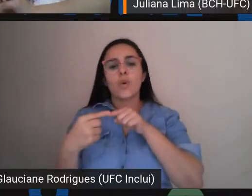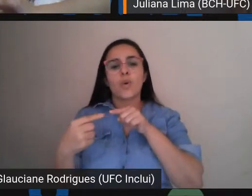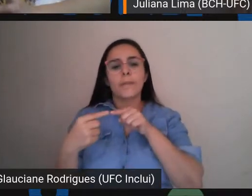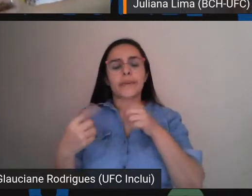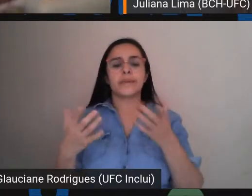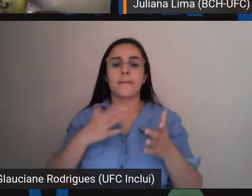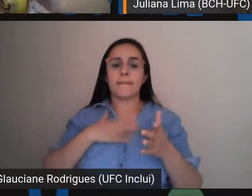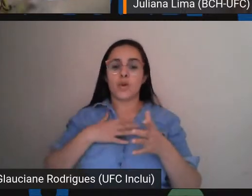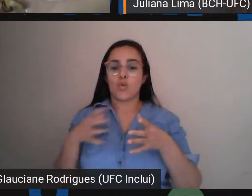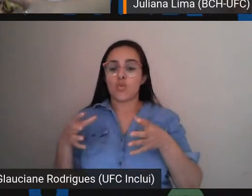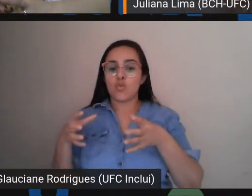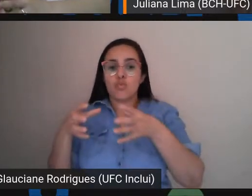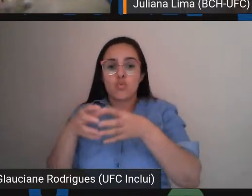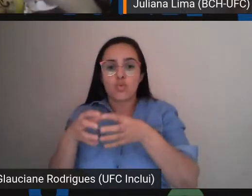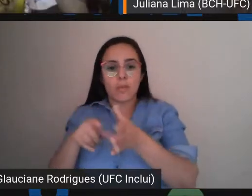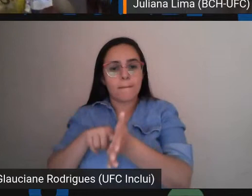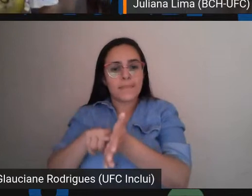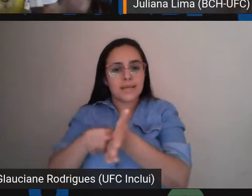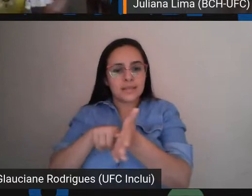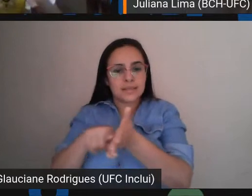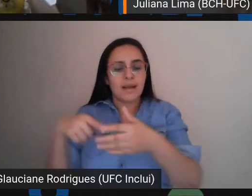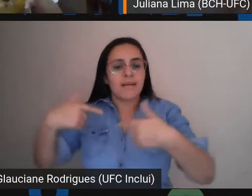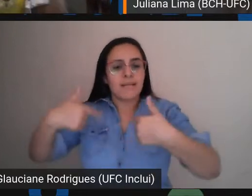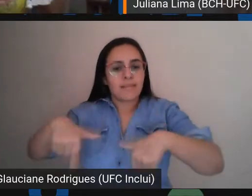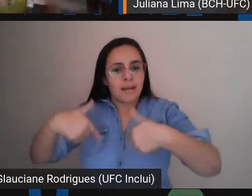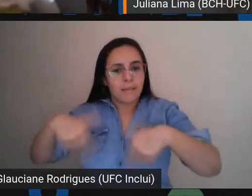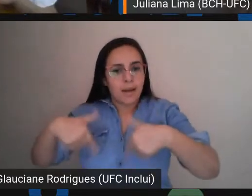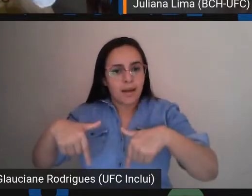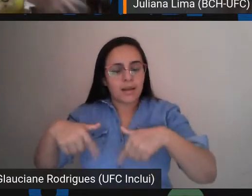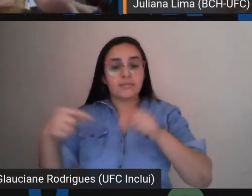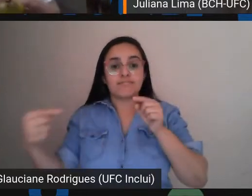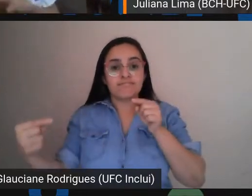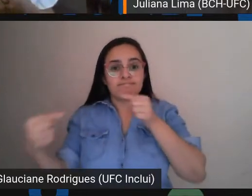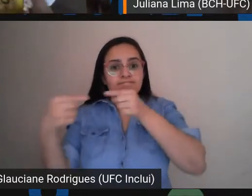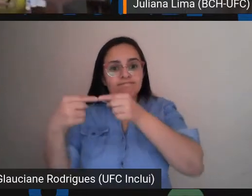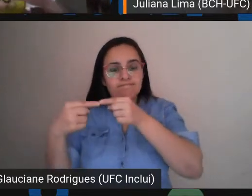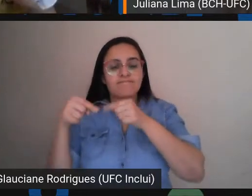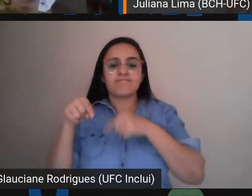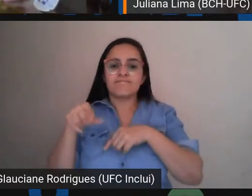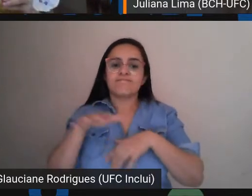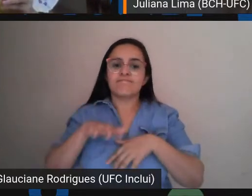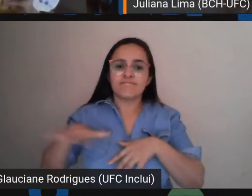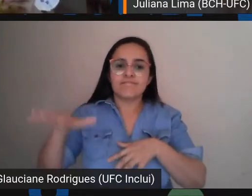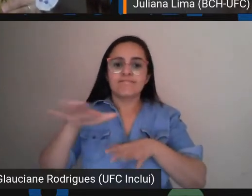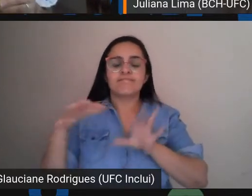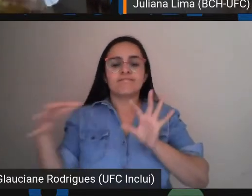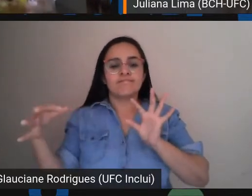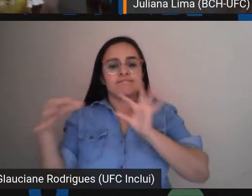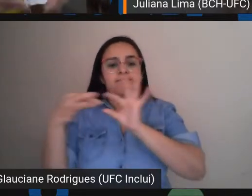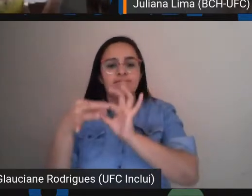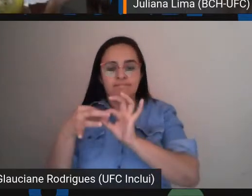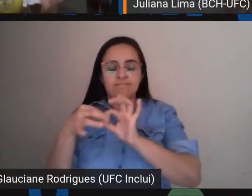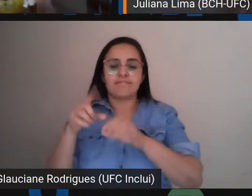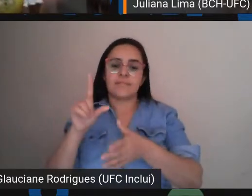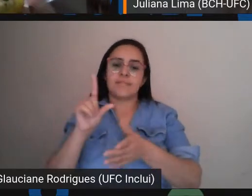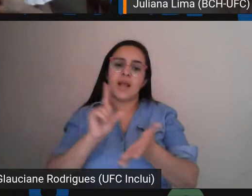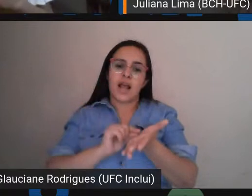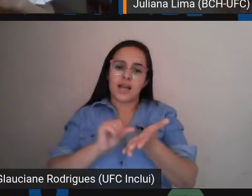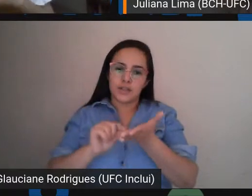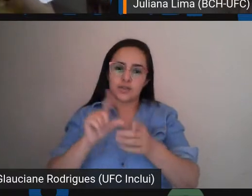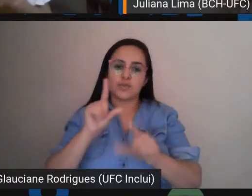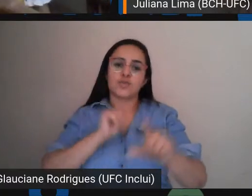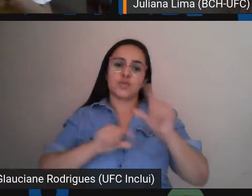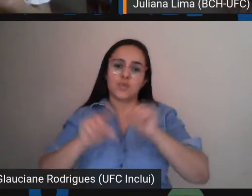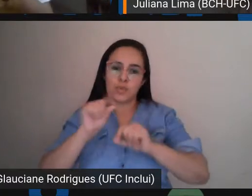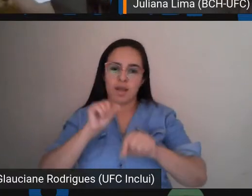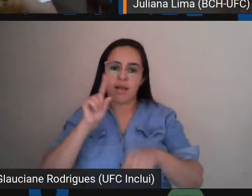trabalha, é uma dúvida que você já tem, então você já está ali, ó, no meio do assunto, e você vai melhorando. Então,